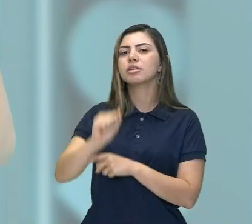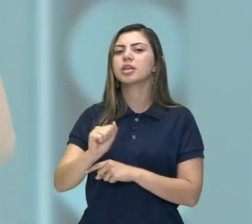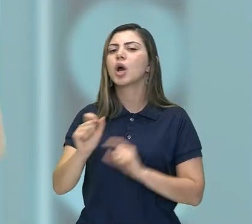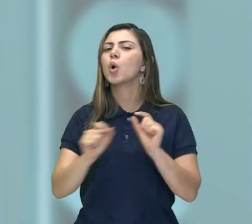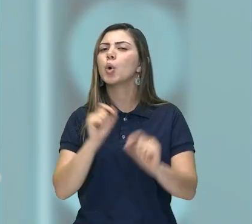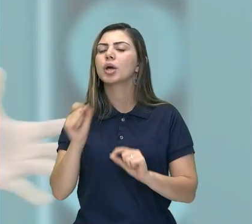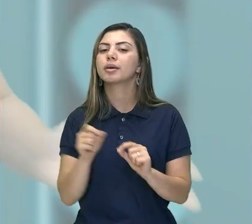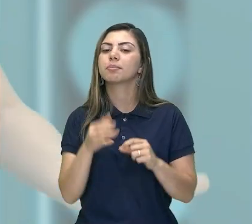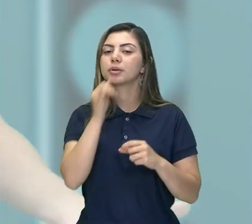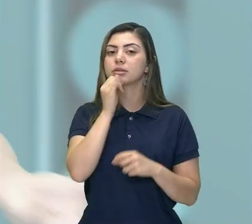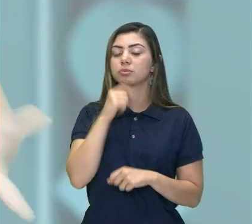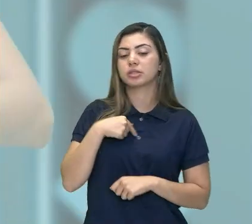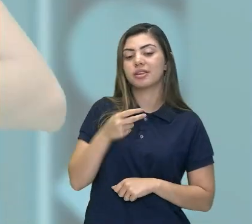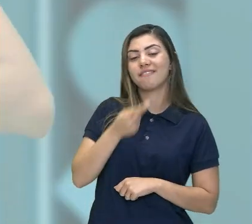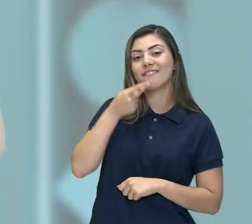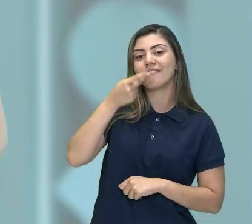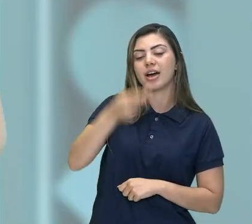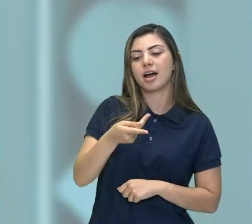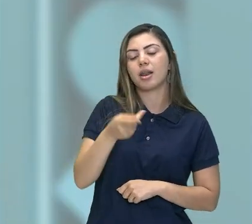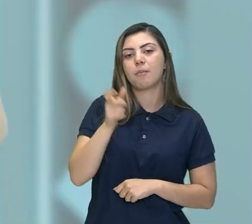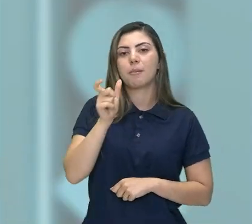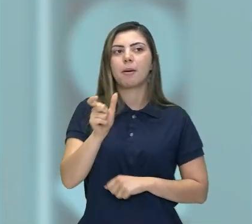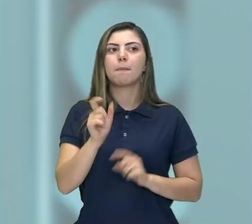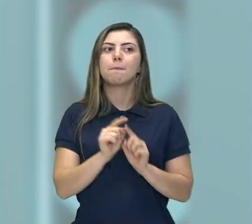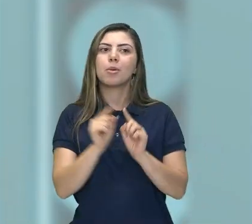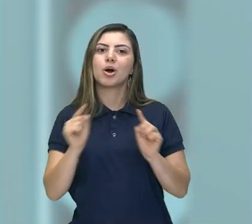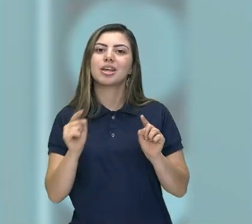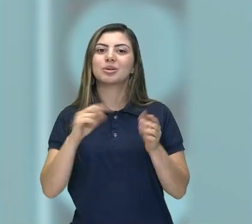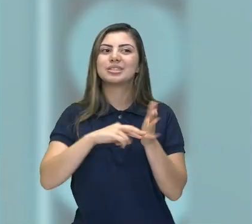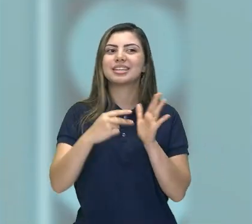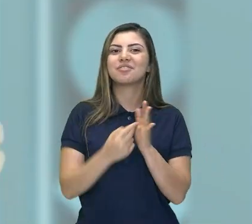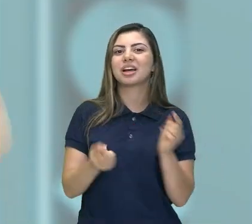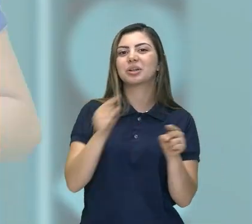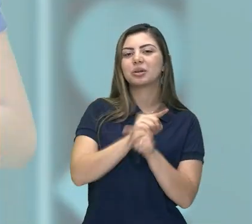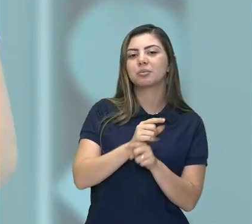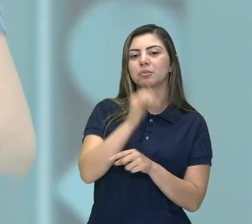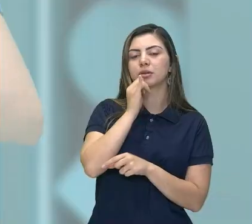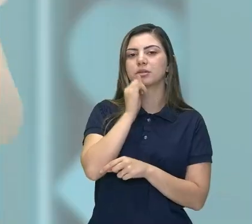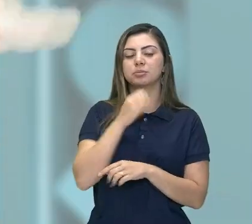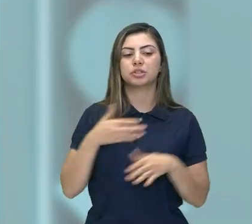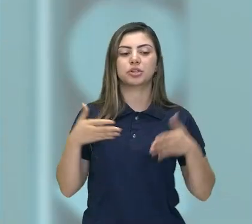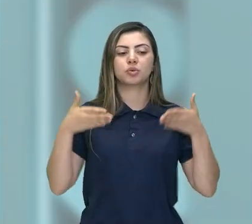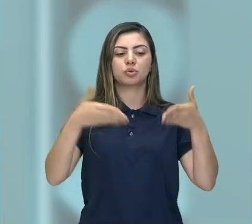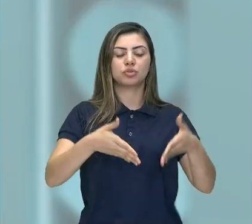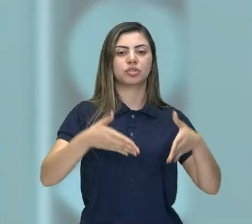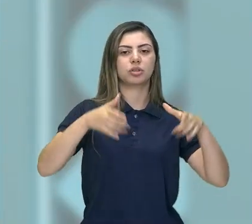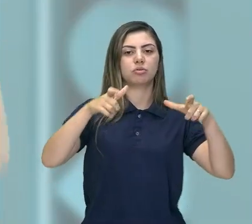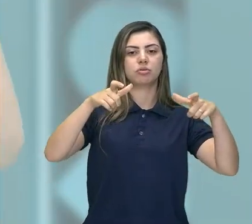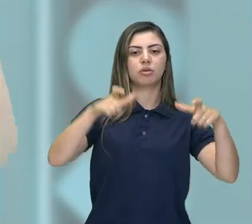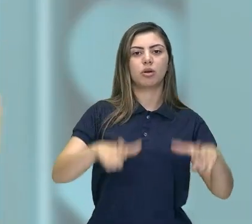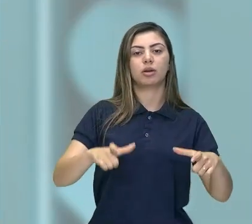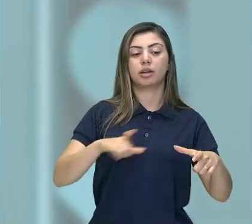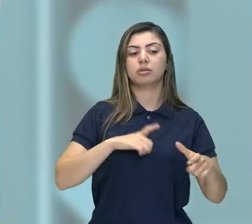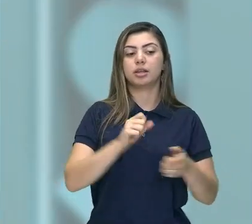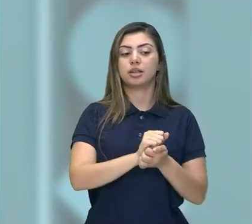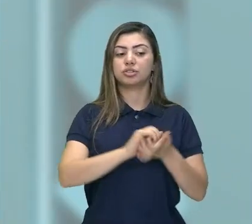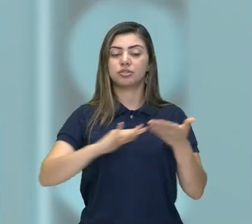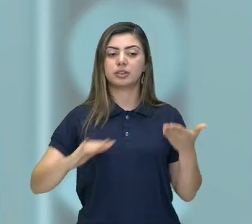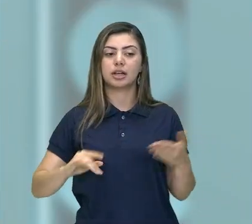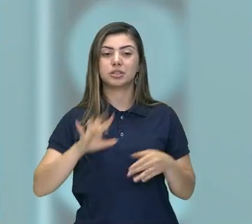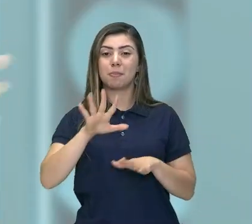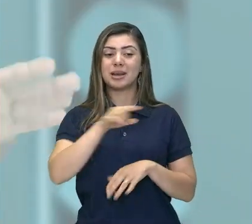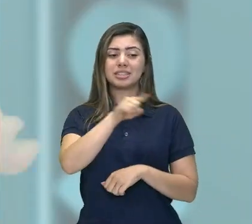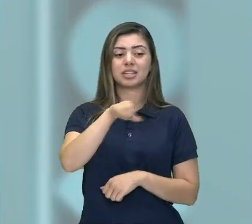você afirma algo, mas na verdade quer dizer o contrário. Se, por exemplo, eu chego a uma sala em que eu passei uma atividade e os alunos